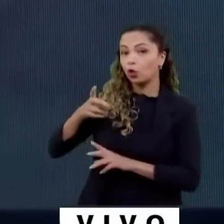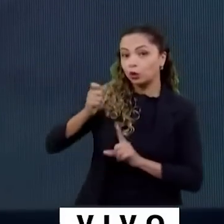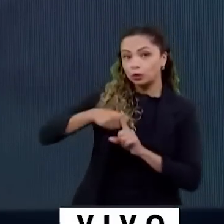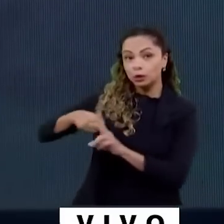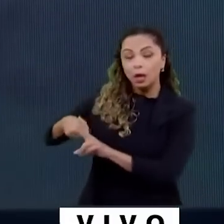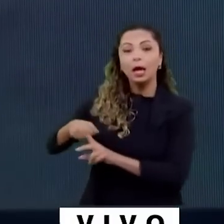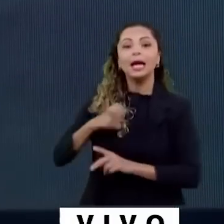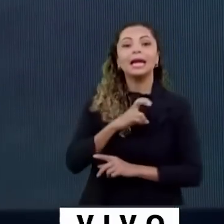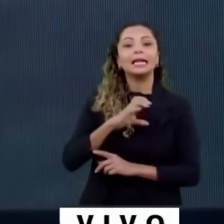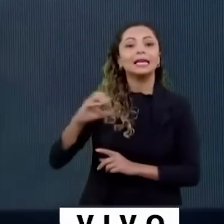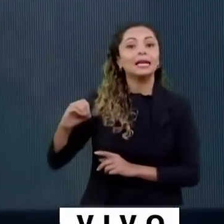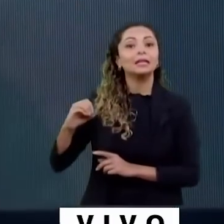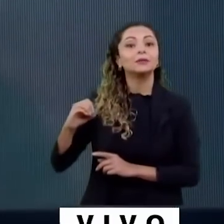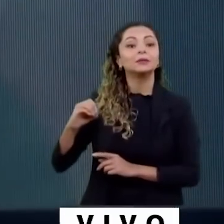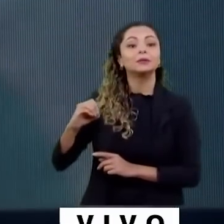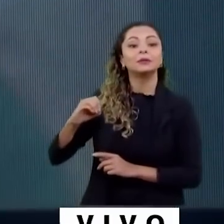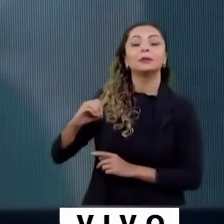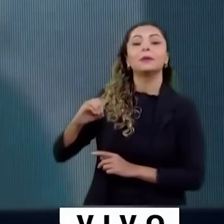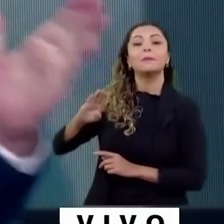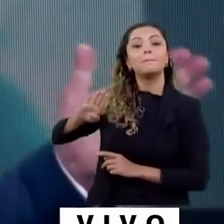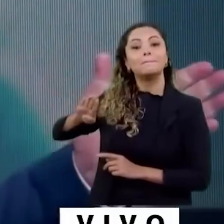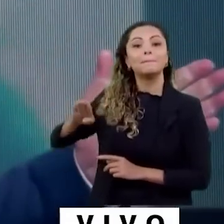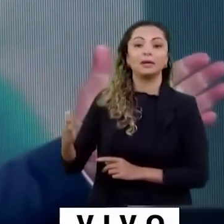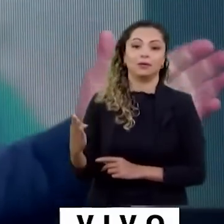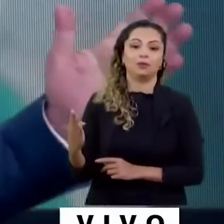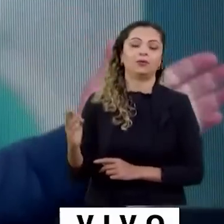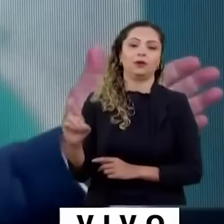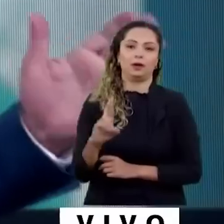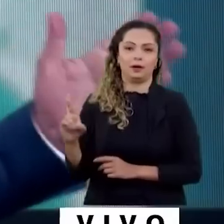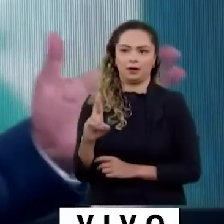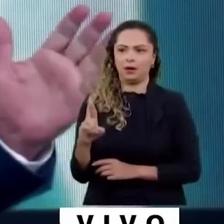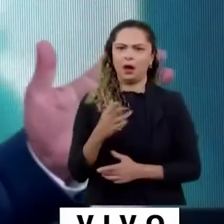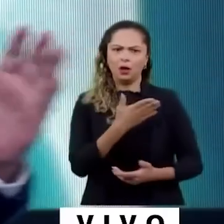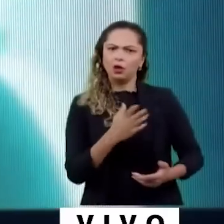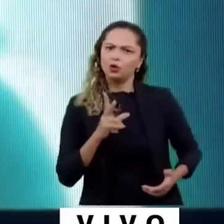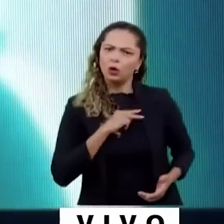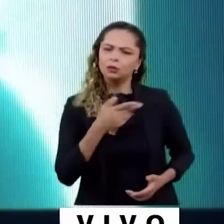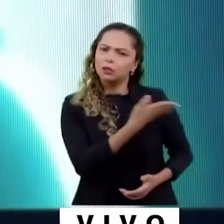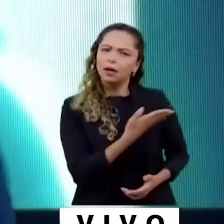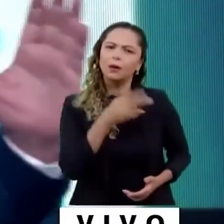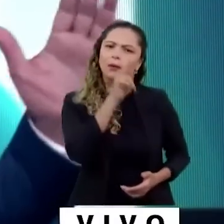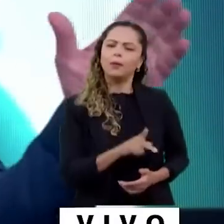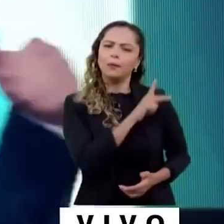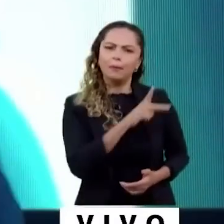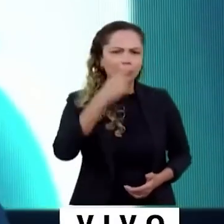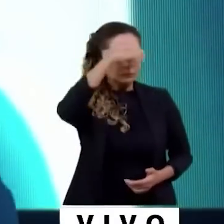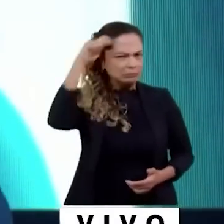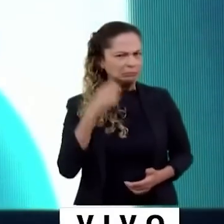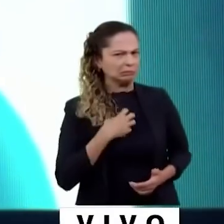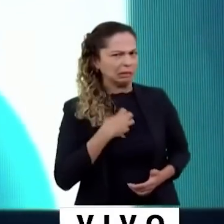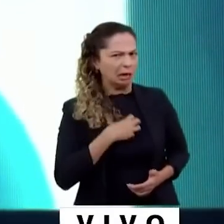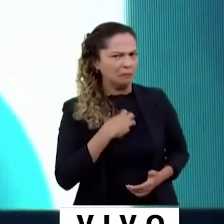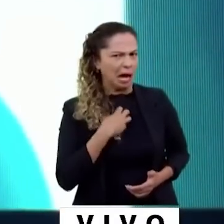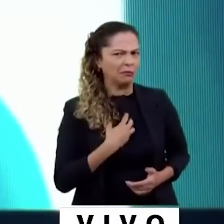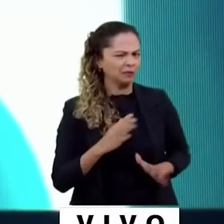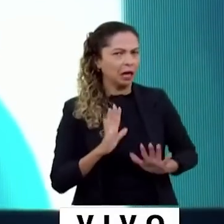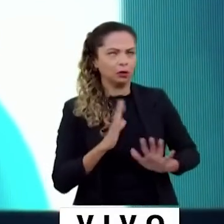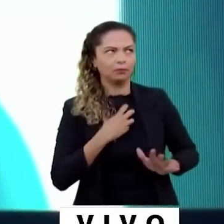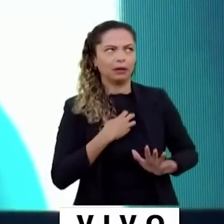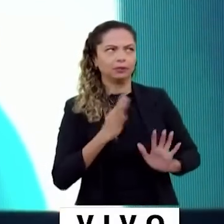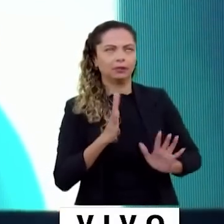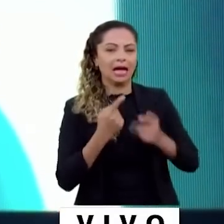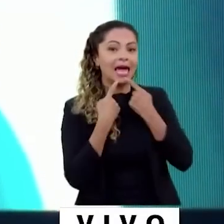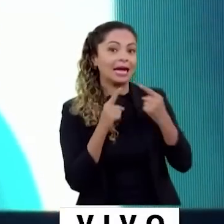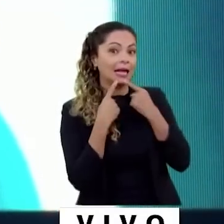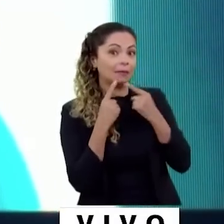toda pancadaria merece o Jair bolsonaro e o padre quer montar zangado com isso e tal não sei o quê e tal não zangado não reclamou mas